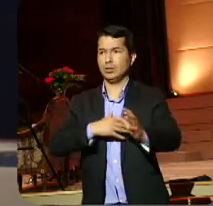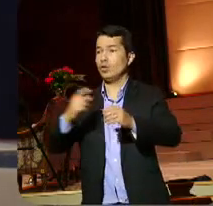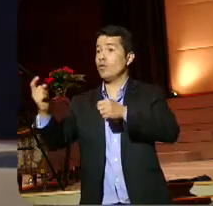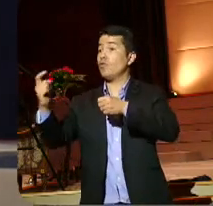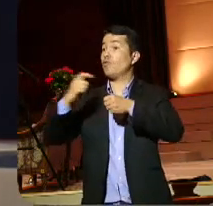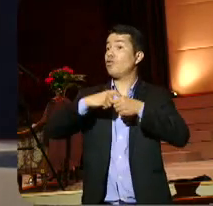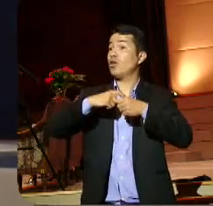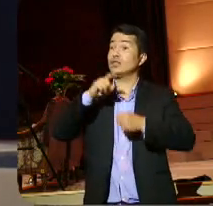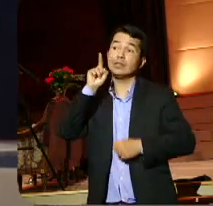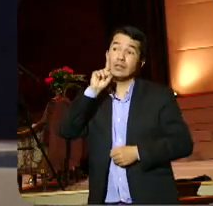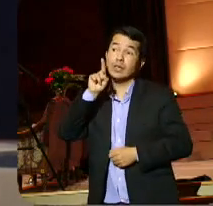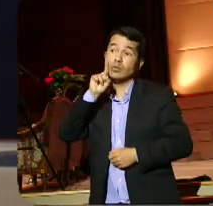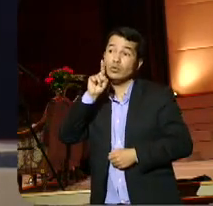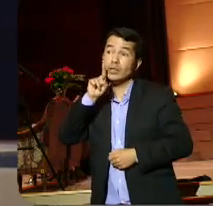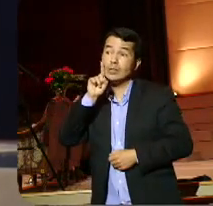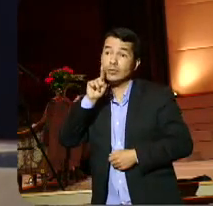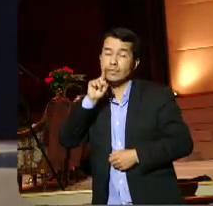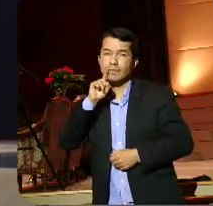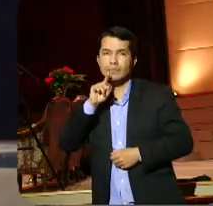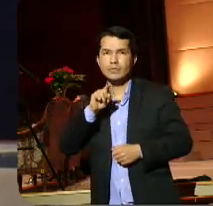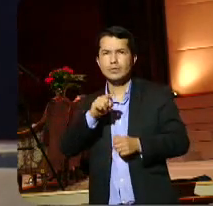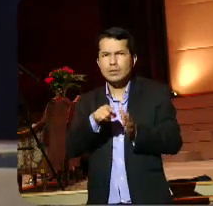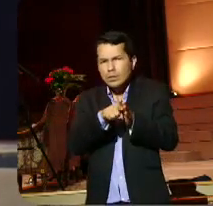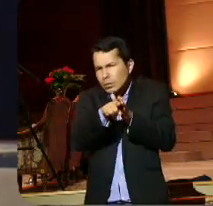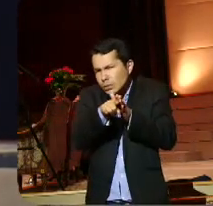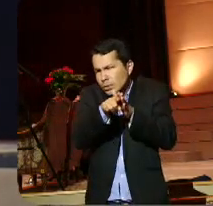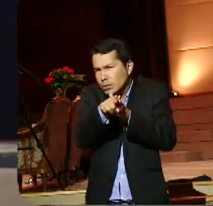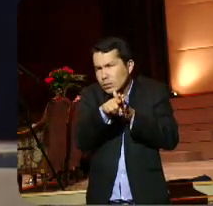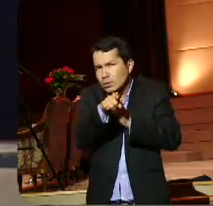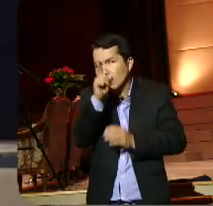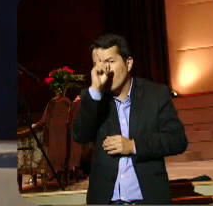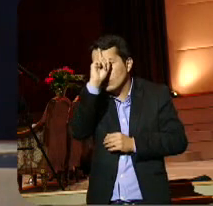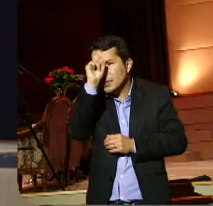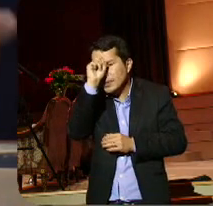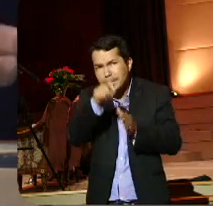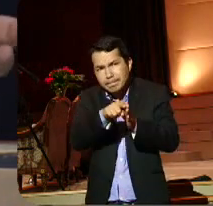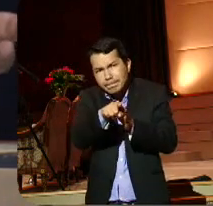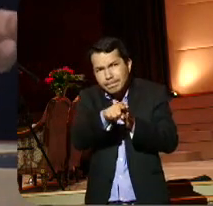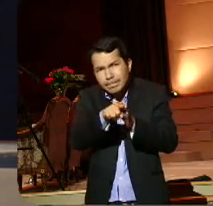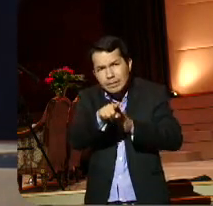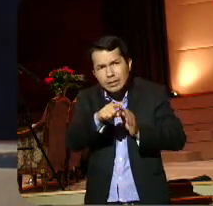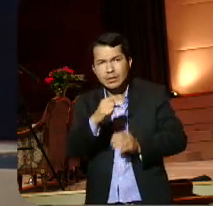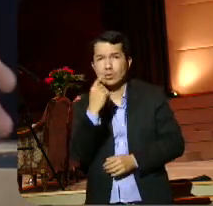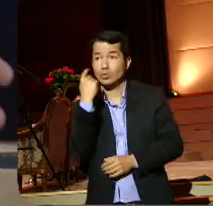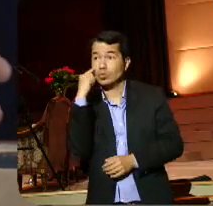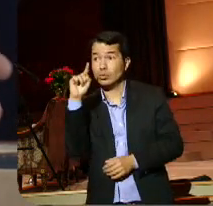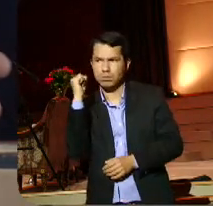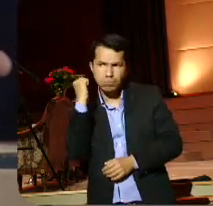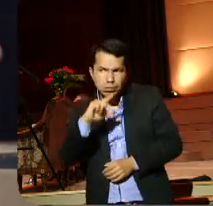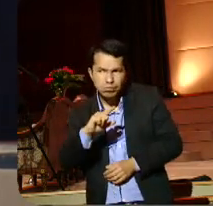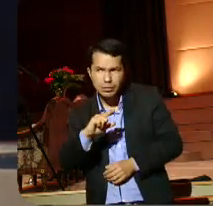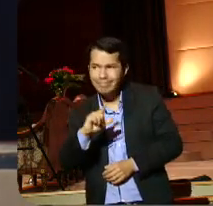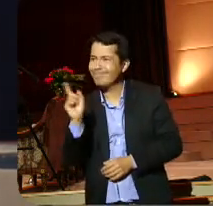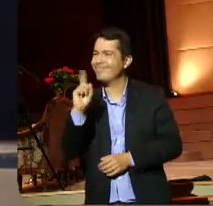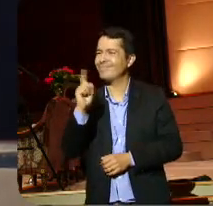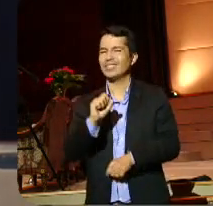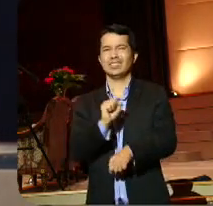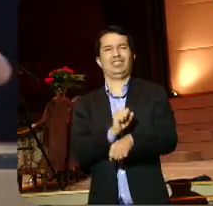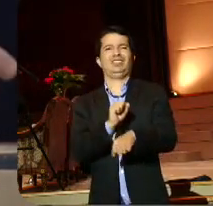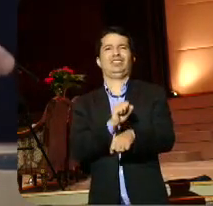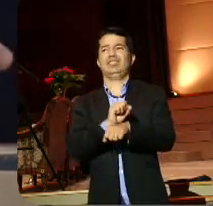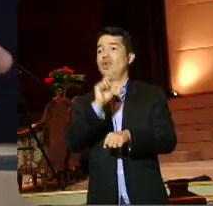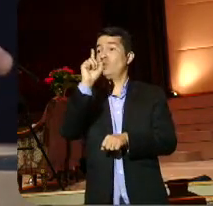voltou para sua casa, marcou uma consulta no médico, não conseguiu imediatamente a consulta, ainda esperou